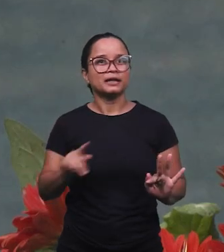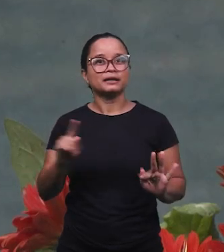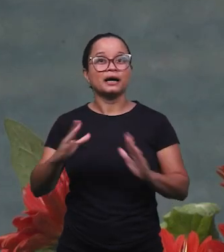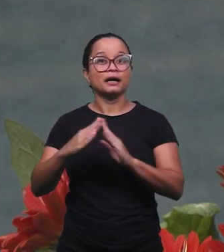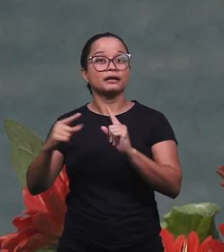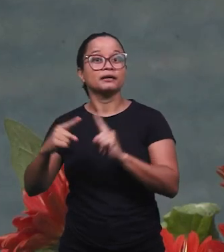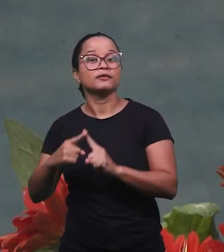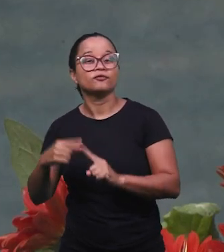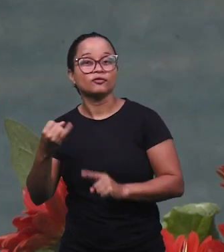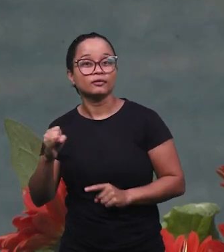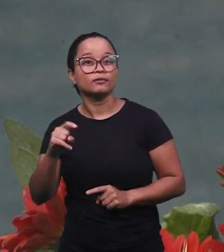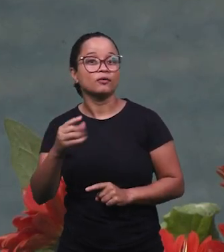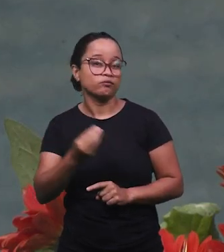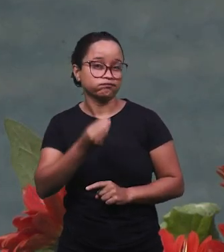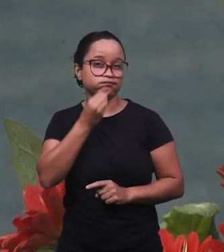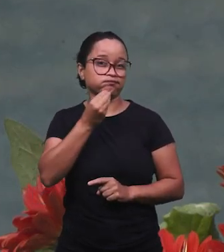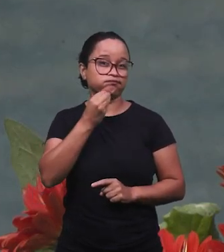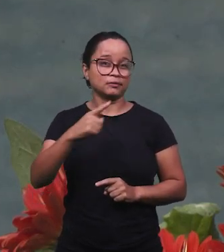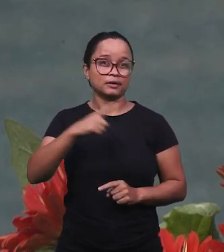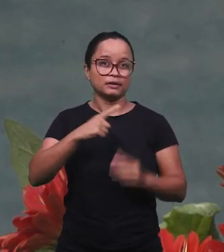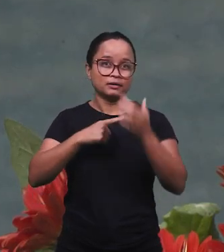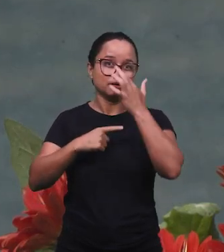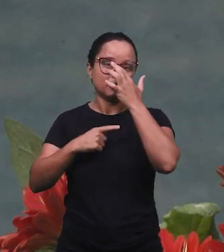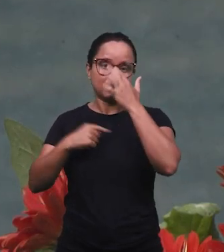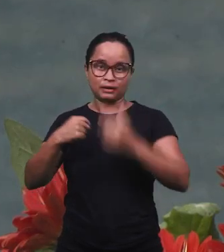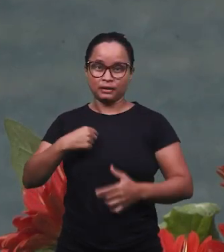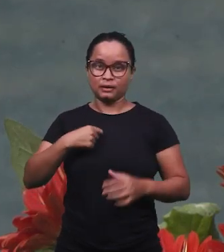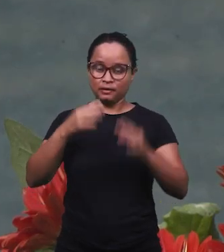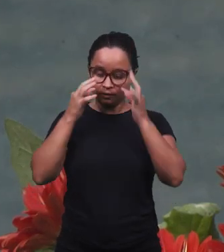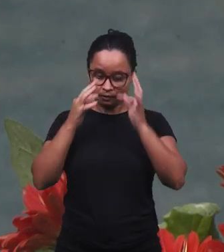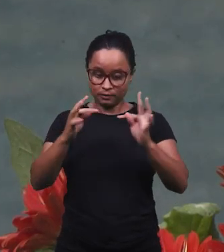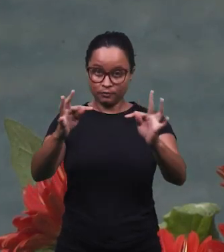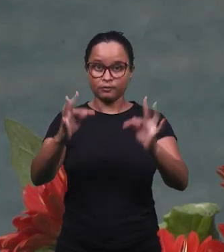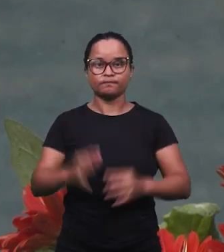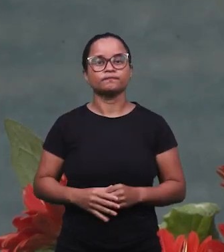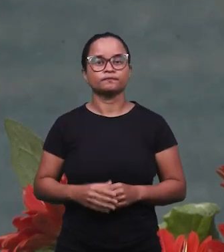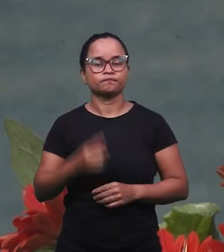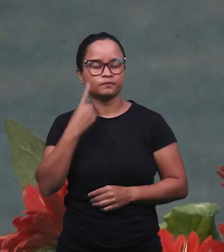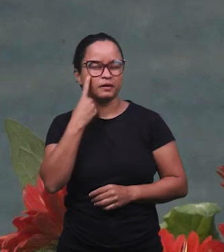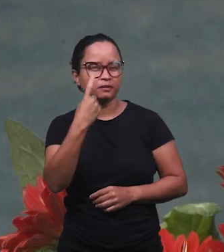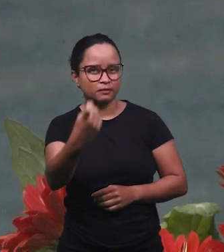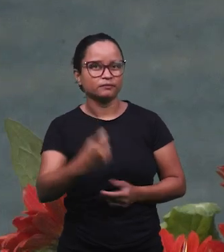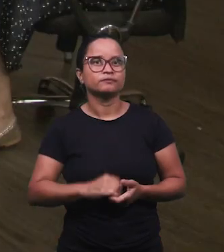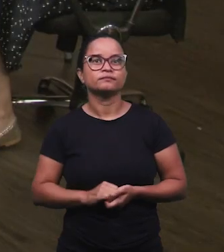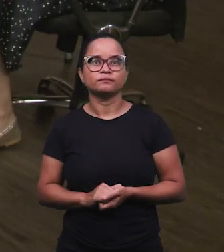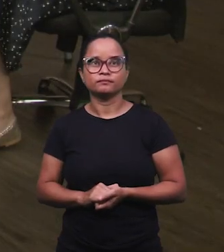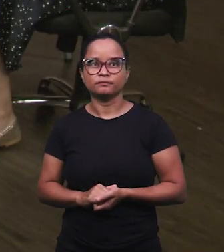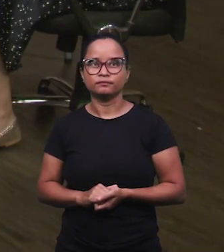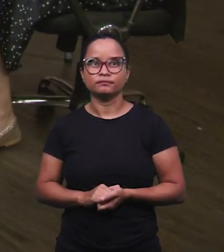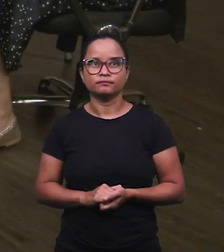igreja. Se você tem a oportunidade de dizer, olha, eu tenho esse testemunho. Isso é muito interessante, né?